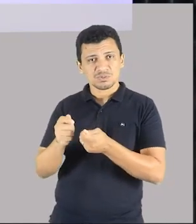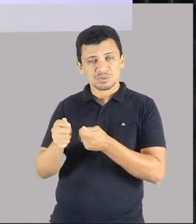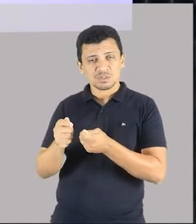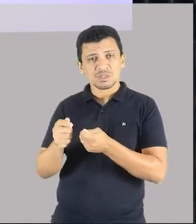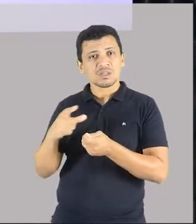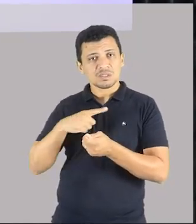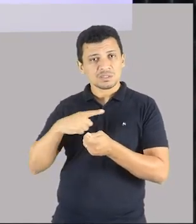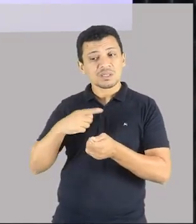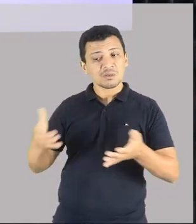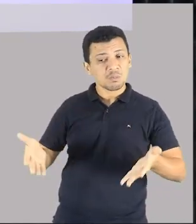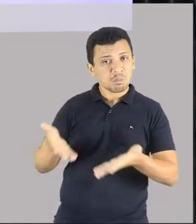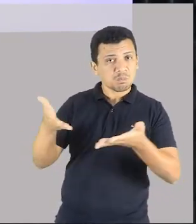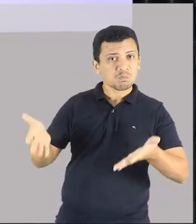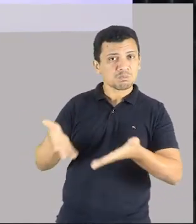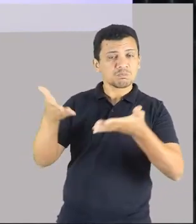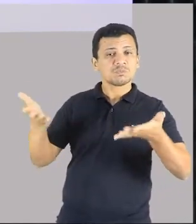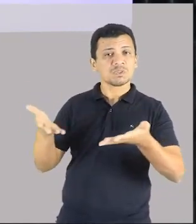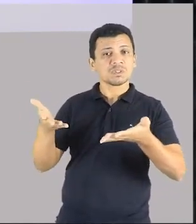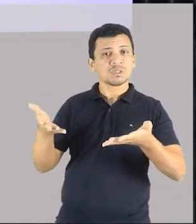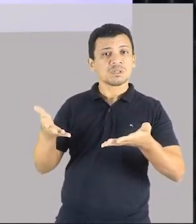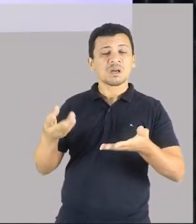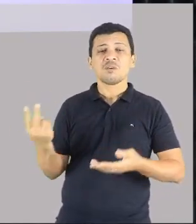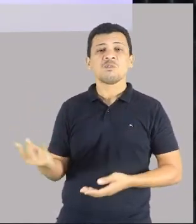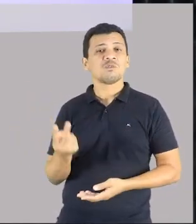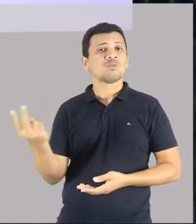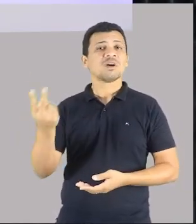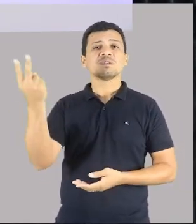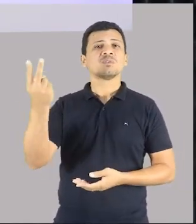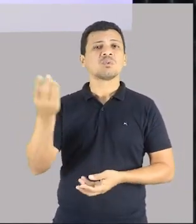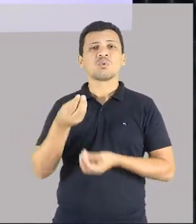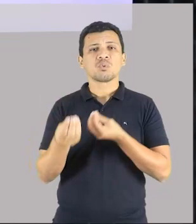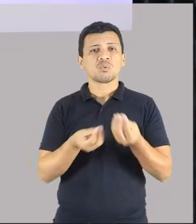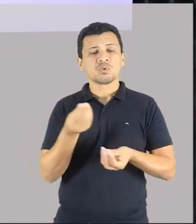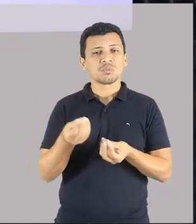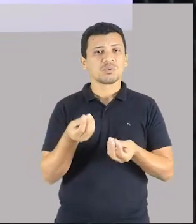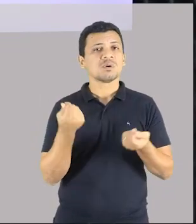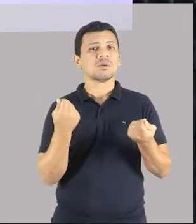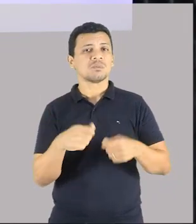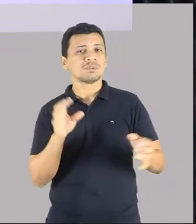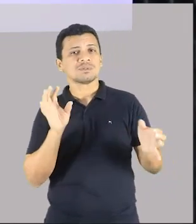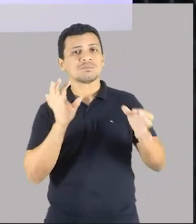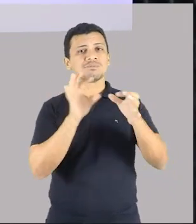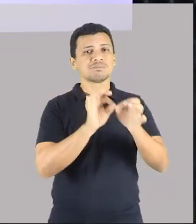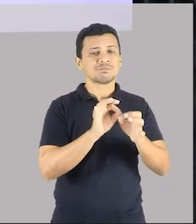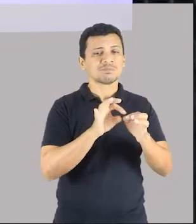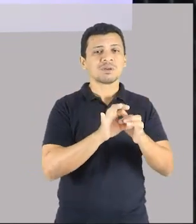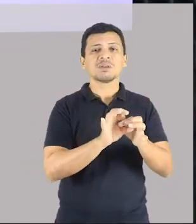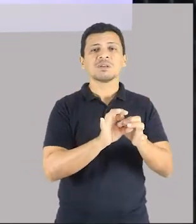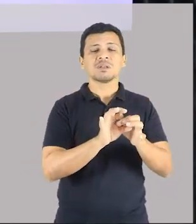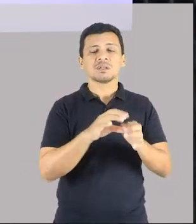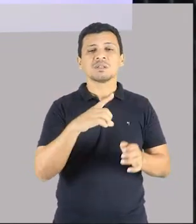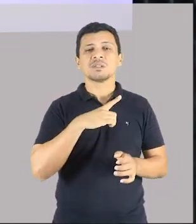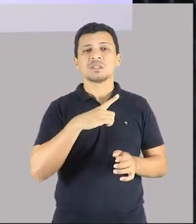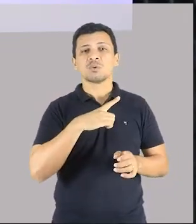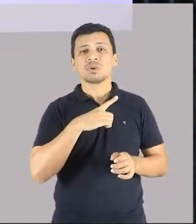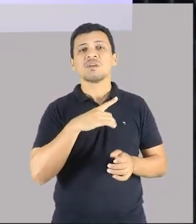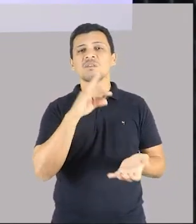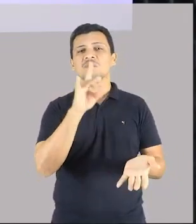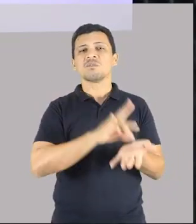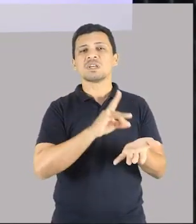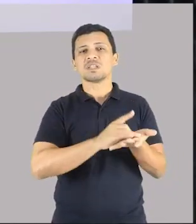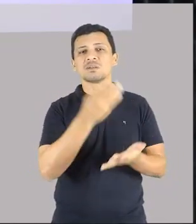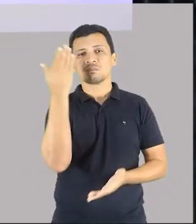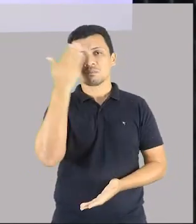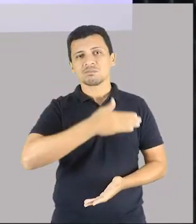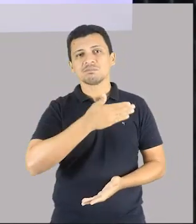seja motivado, a sua validade estará condicionada à efetiva existência de veracidade